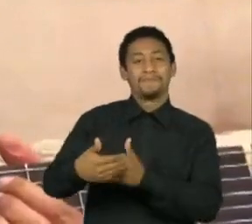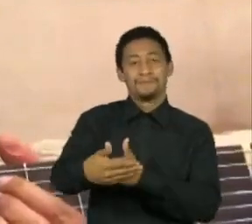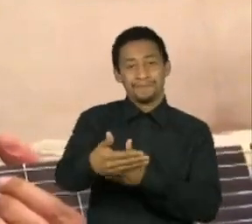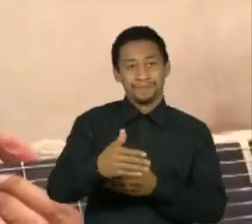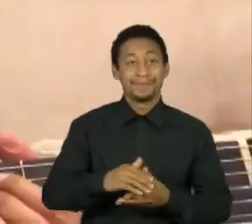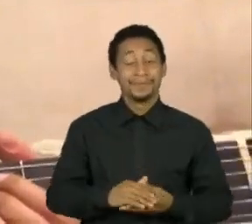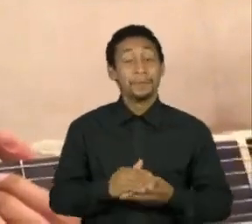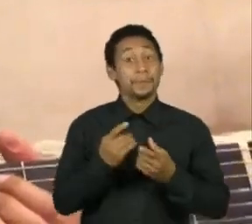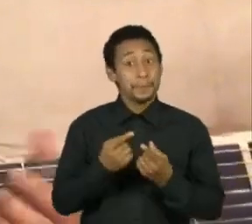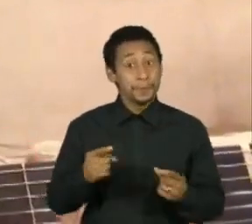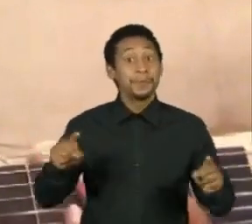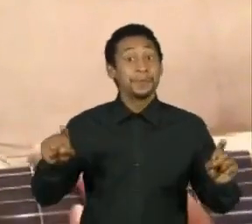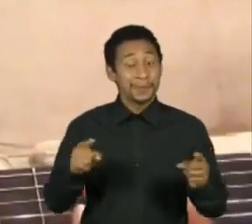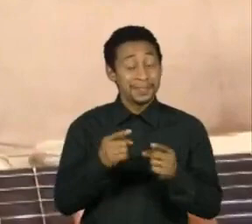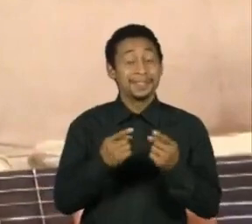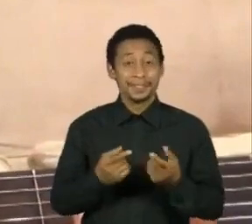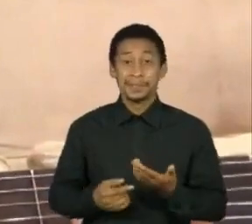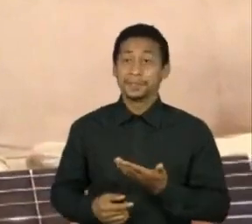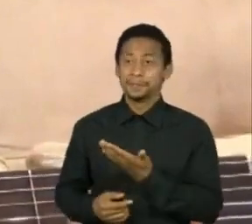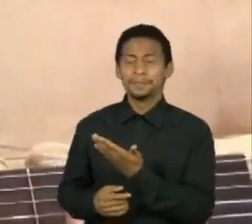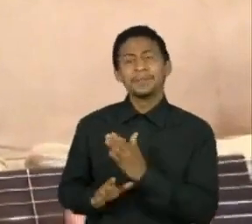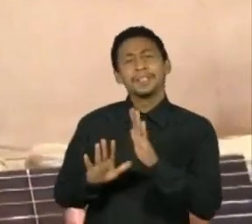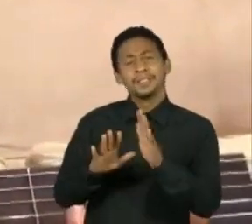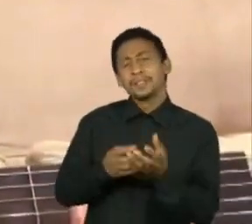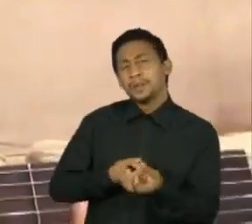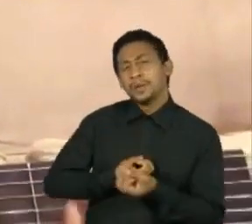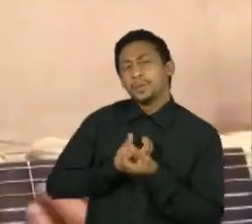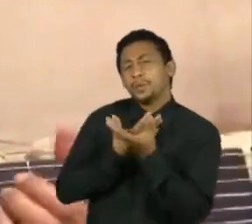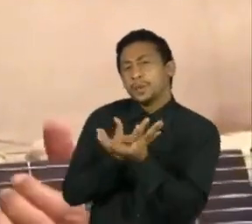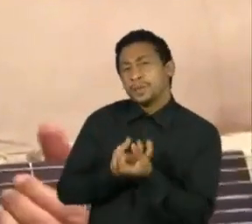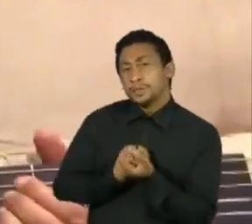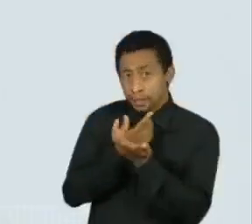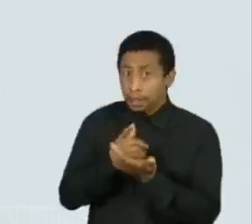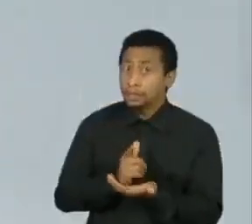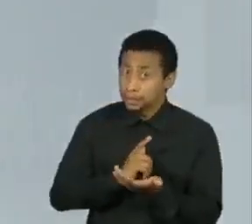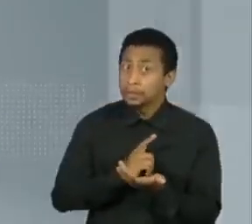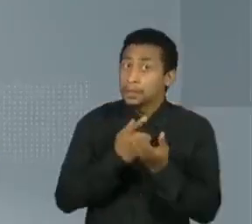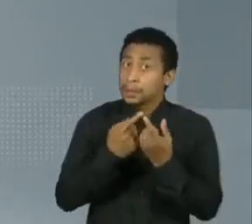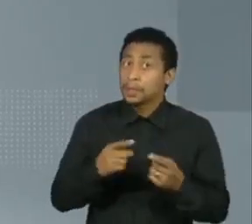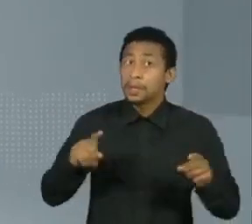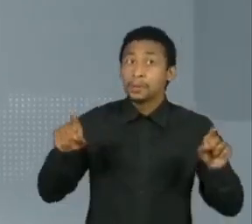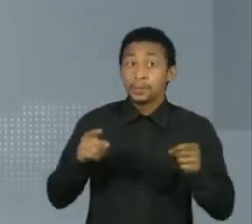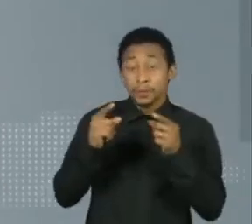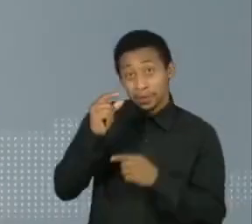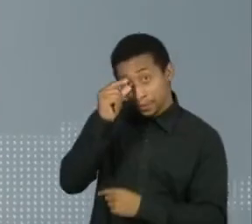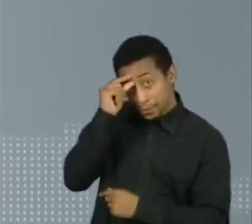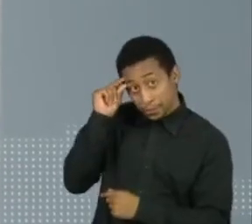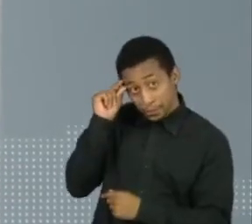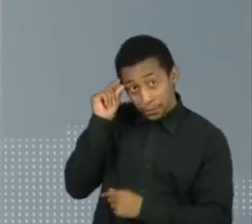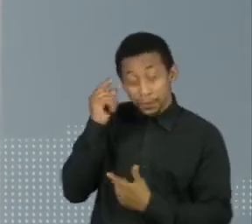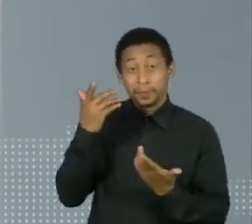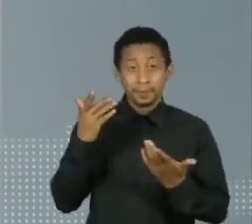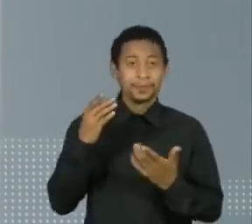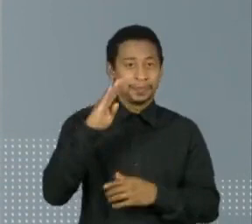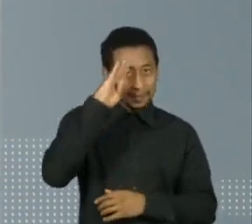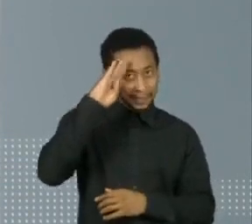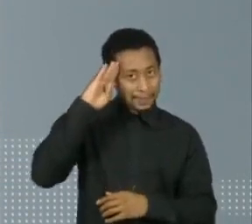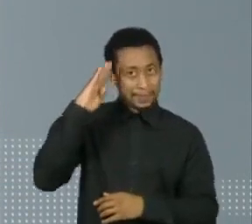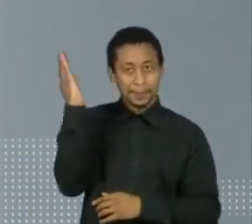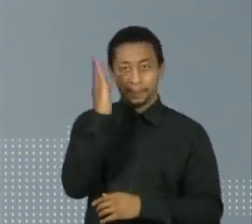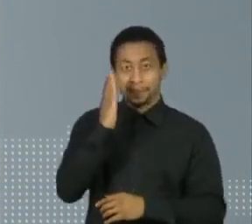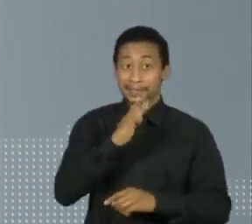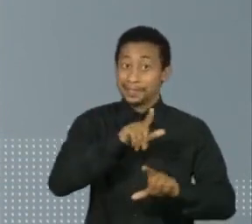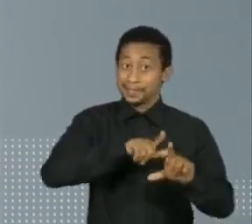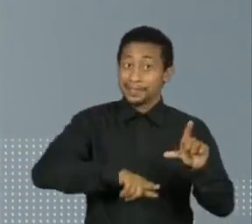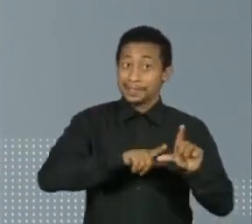É música, mas o que dizer da poesia nas letras de Gilberto Gil? Para a Academia Brasileira de Letras, é mais